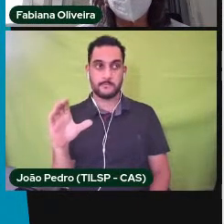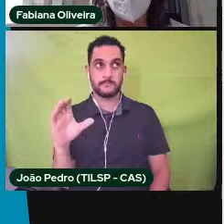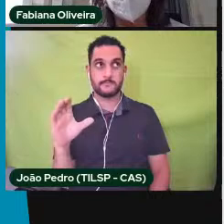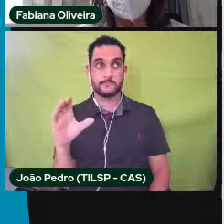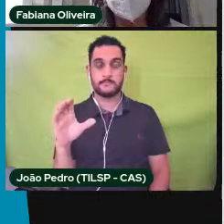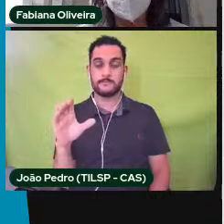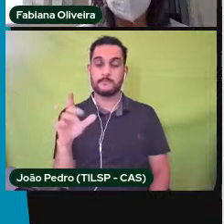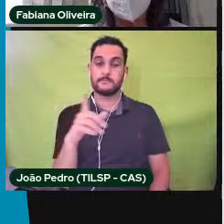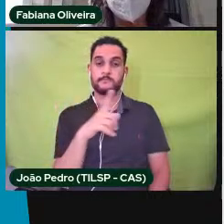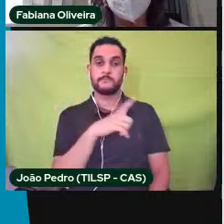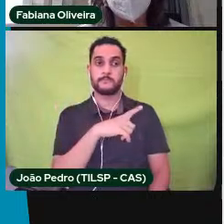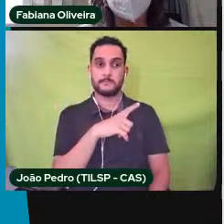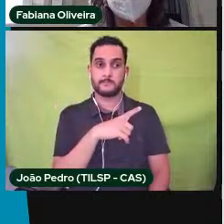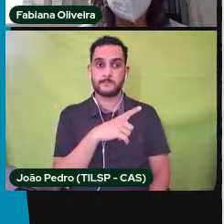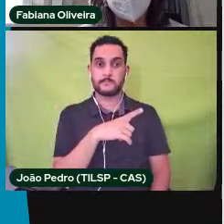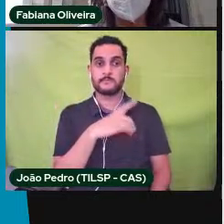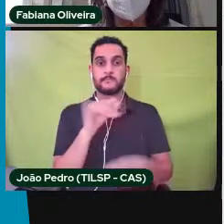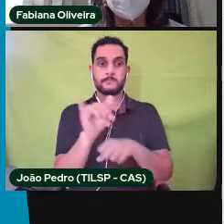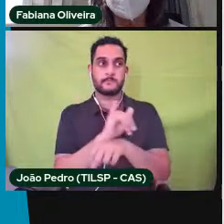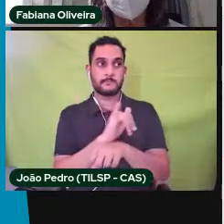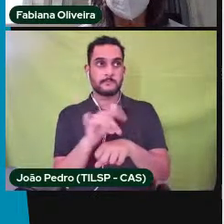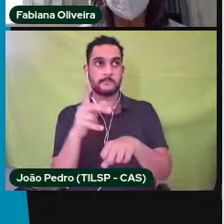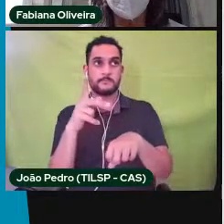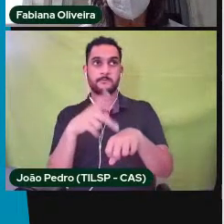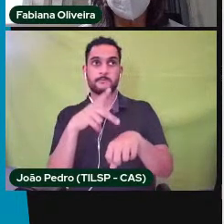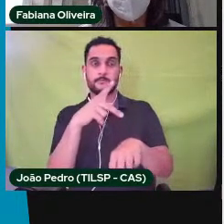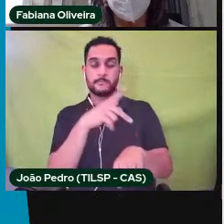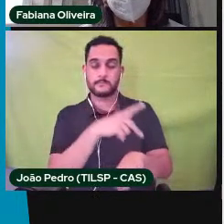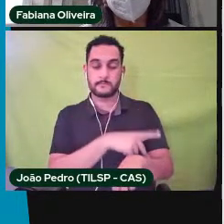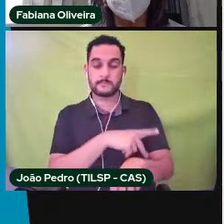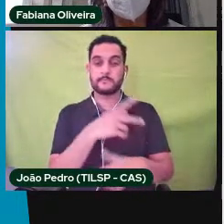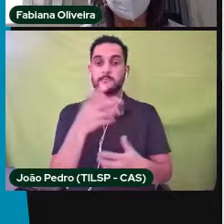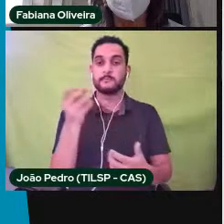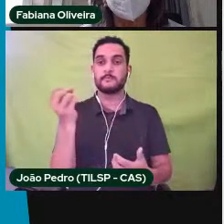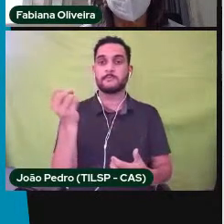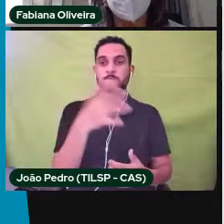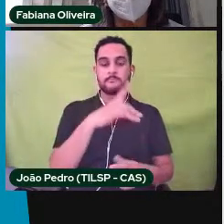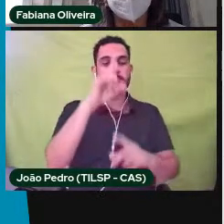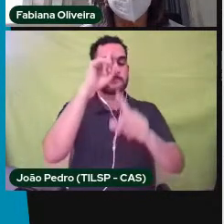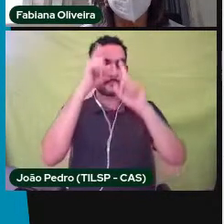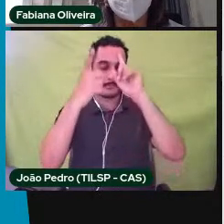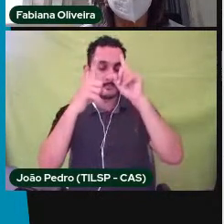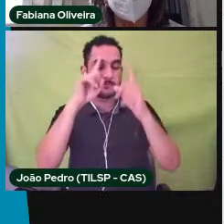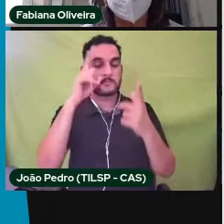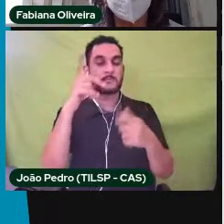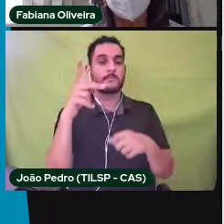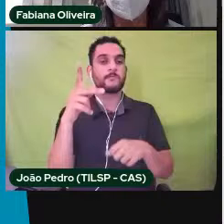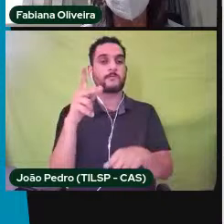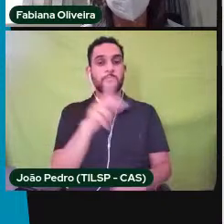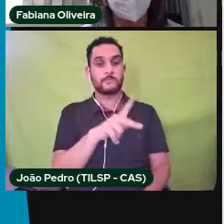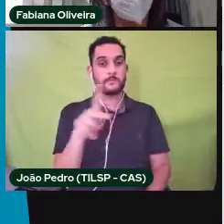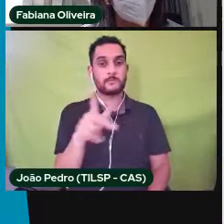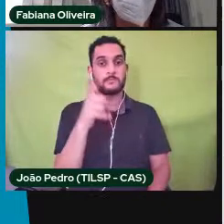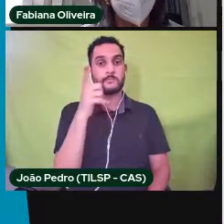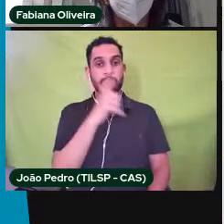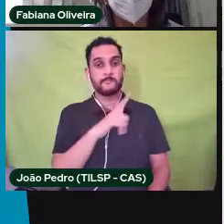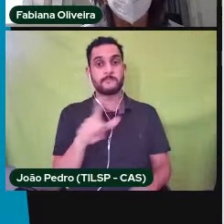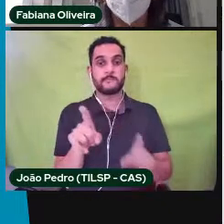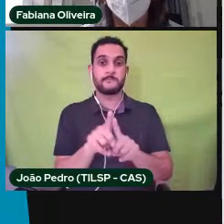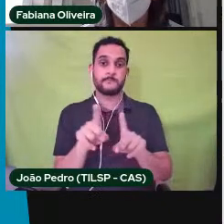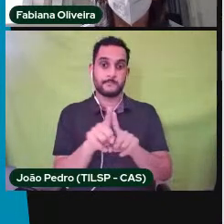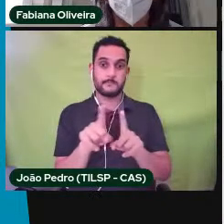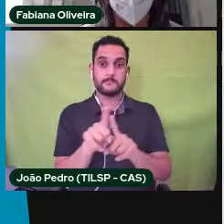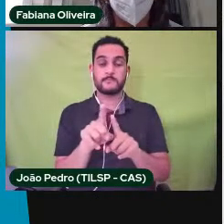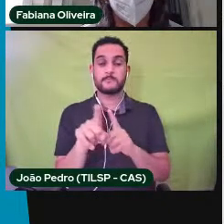Práticas pedagógicas inovadoras, criativas, professores especializados, oferta de libras e sistema Braille para